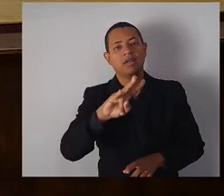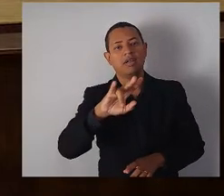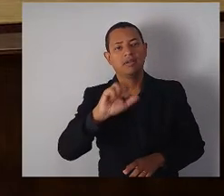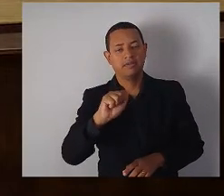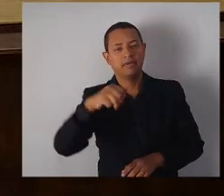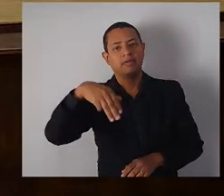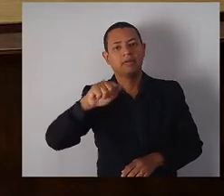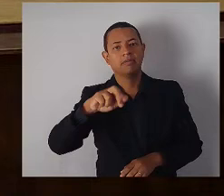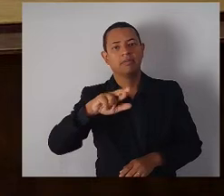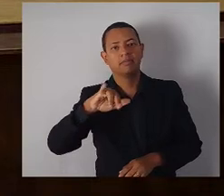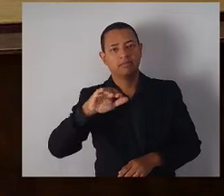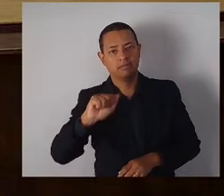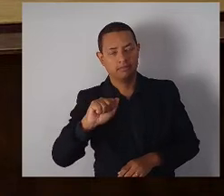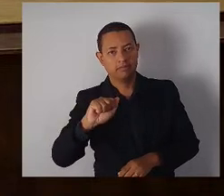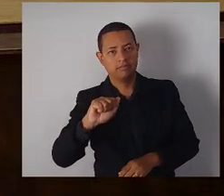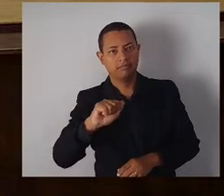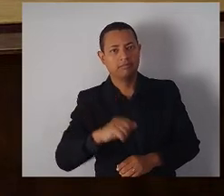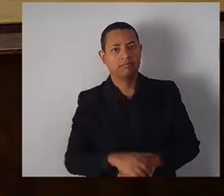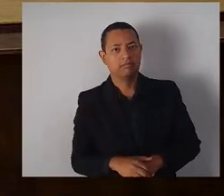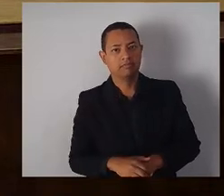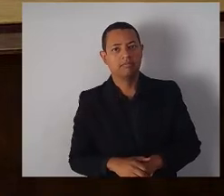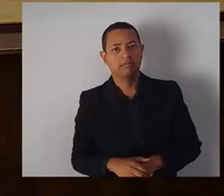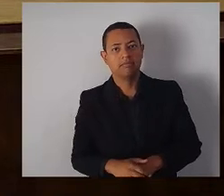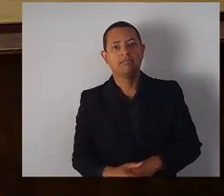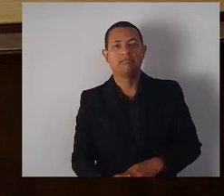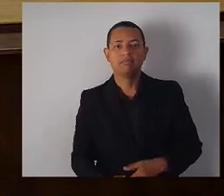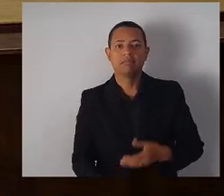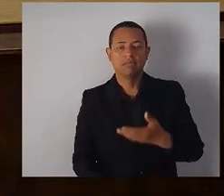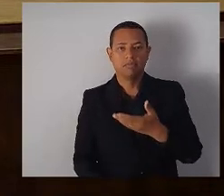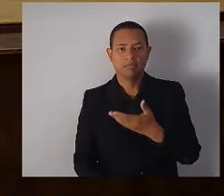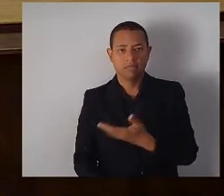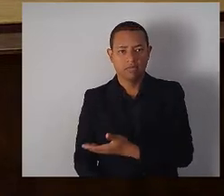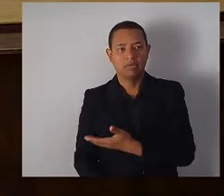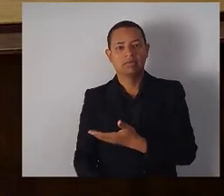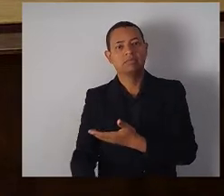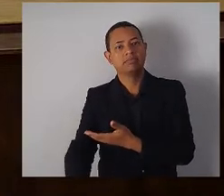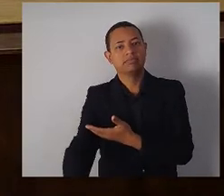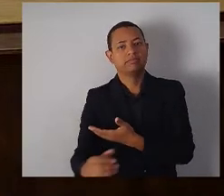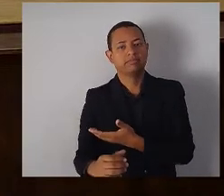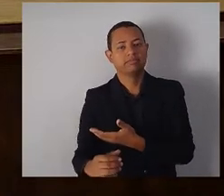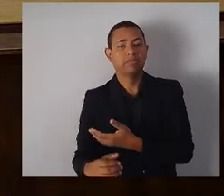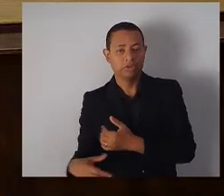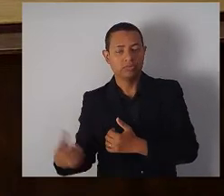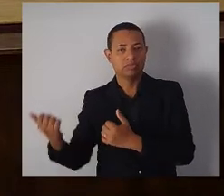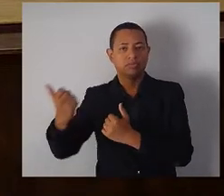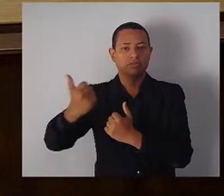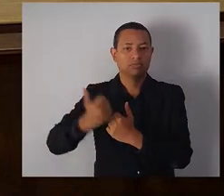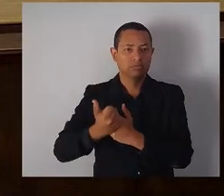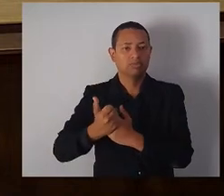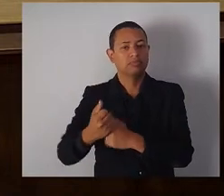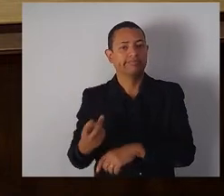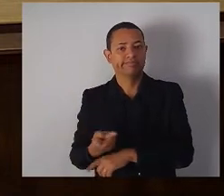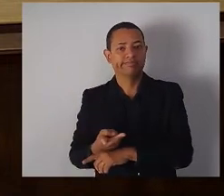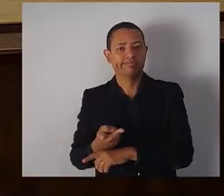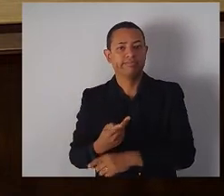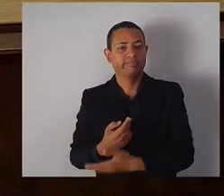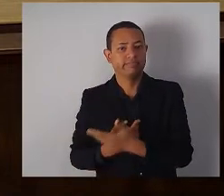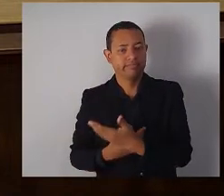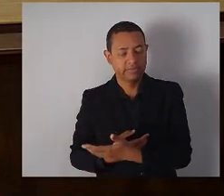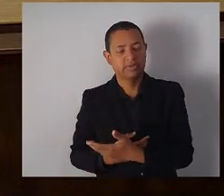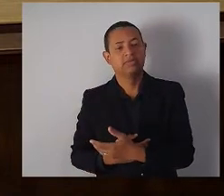de Souza, procuradora regional eleitoral substituta e procuradora da